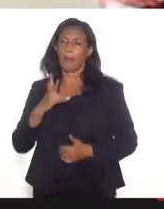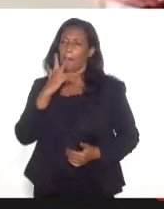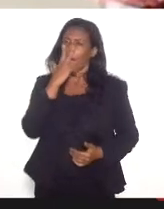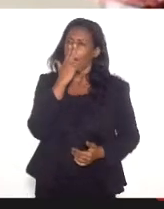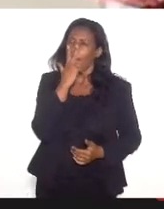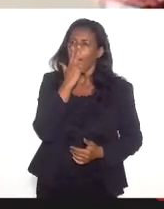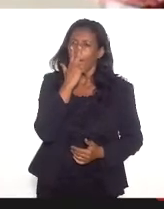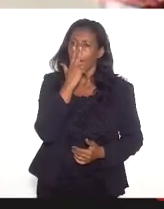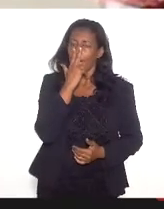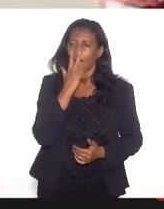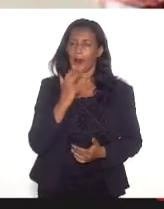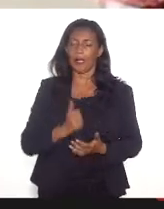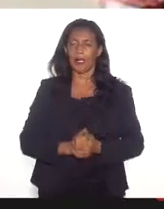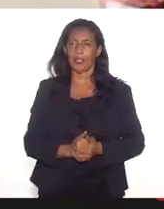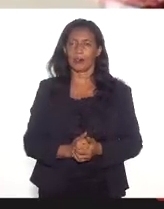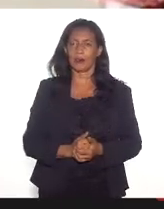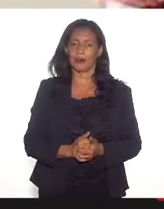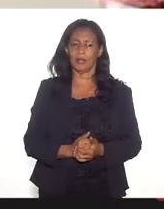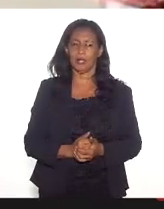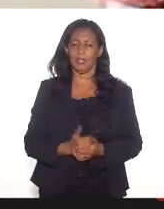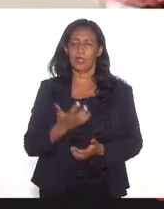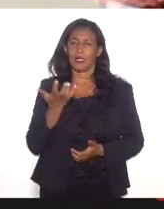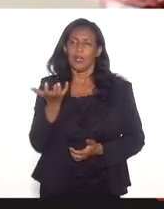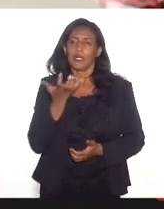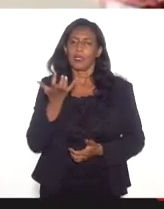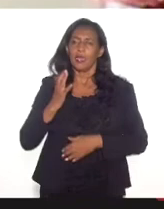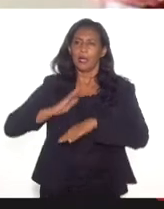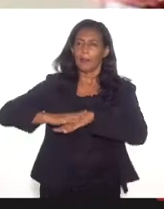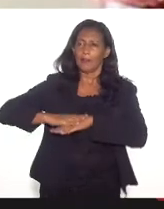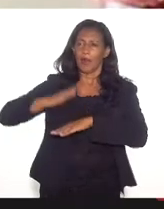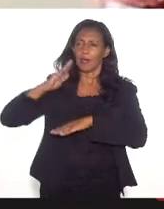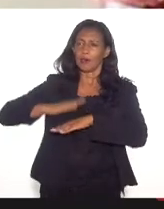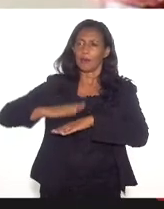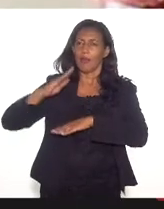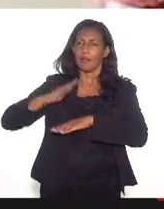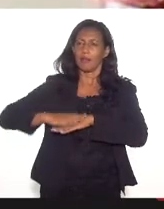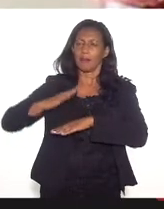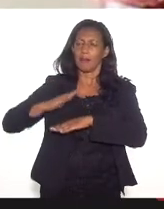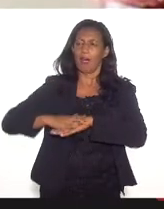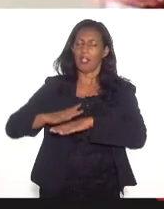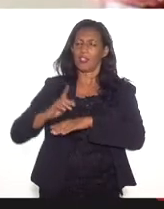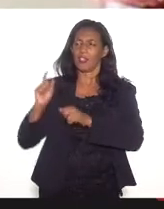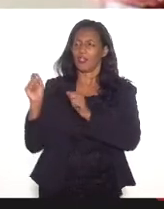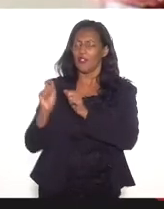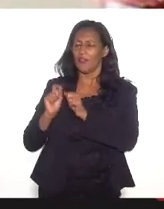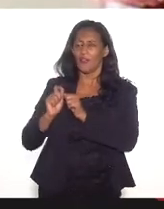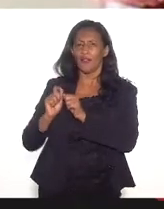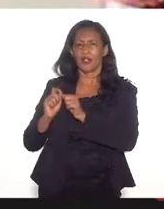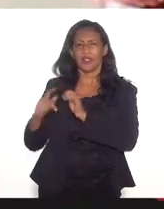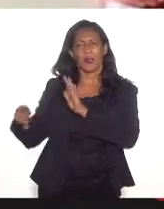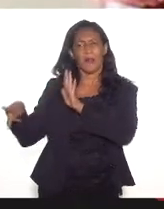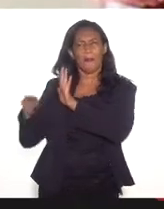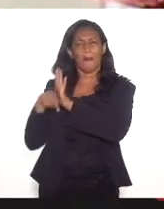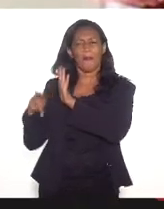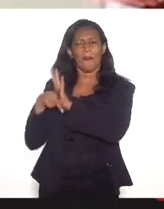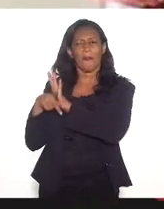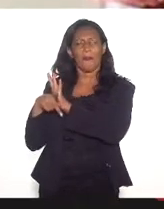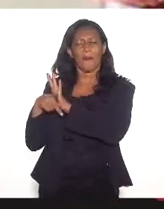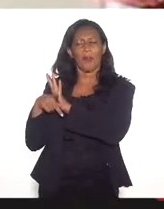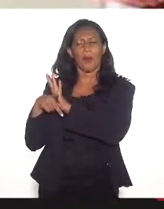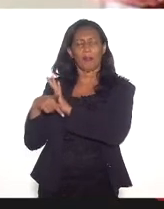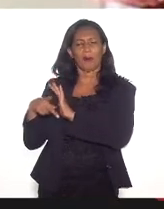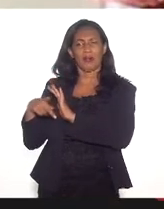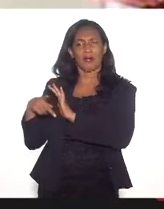parecem desenhar mais a tentativa de fazer marcas de gestão do que, de fato, consolidar políticas públicas permanentes.